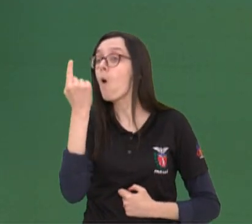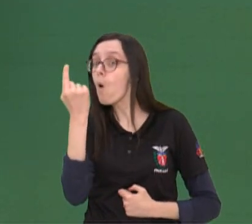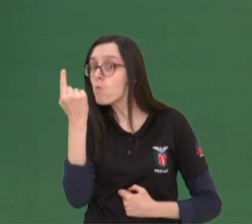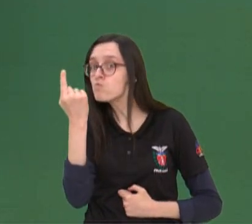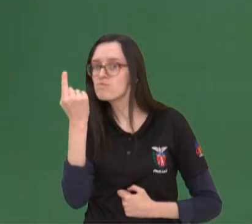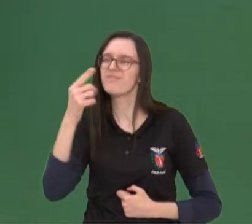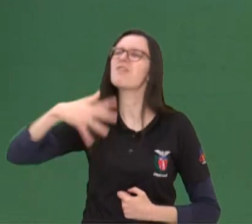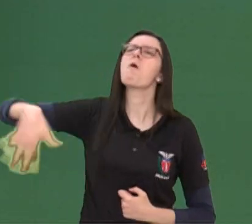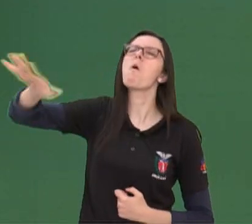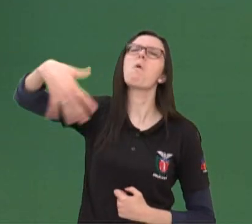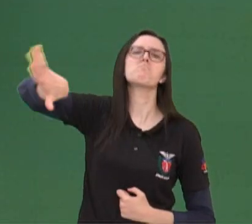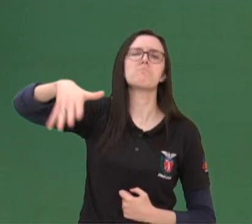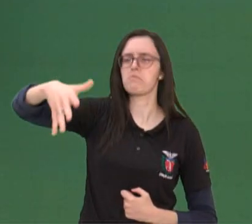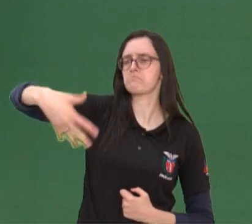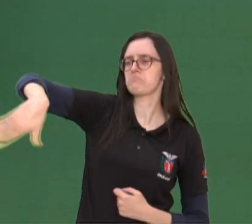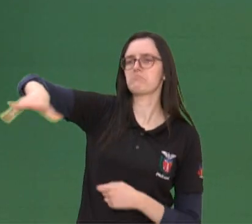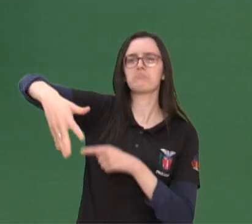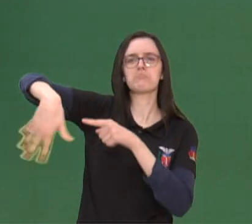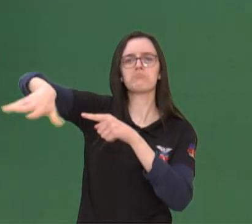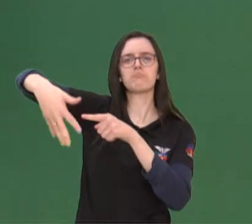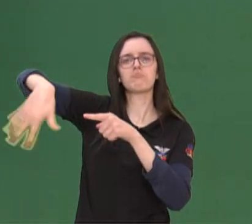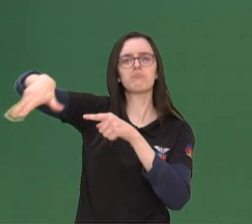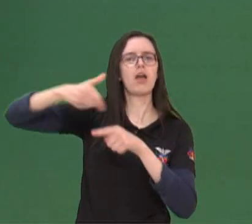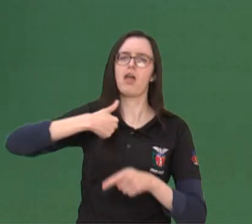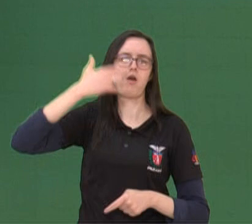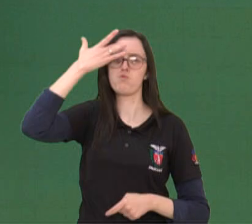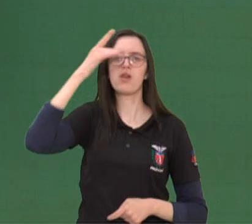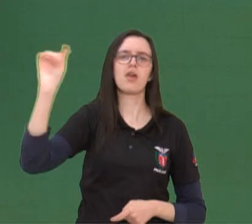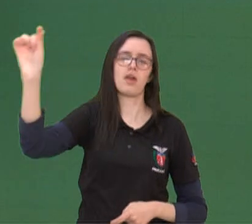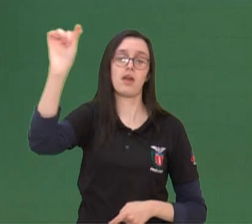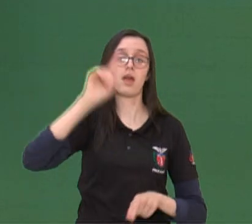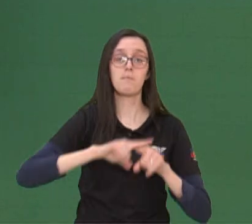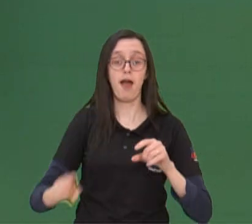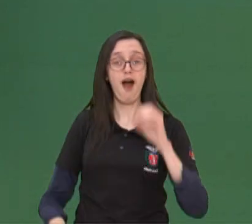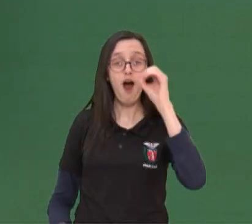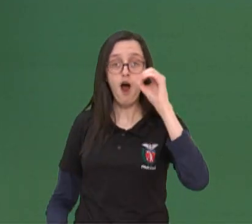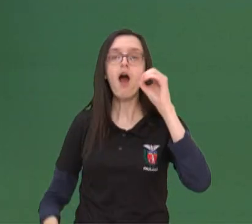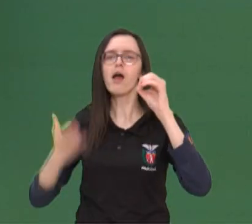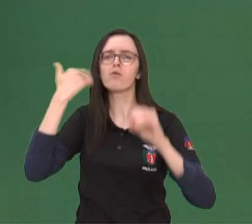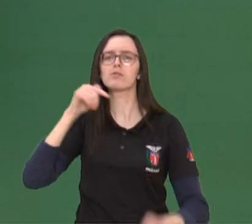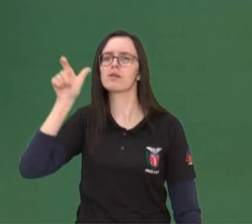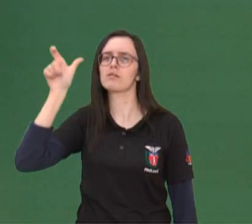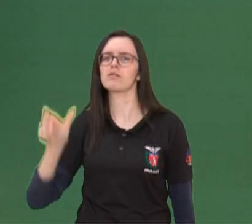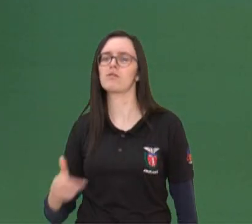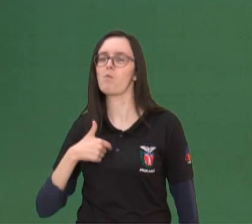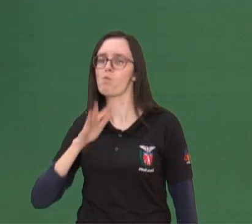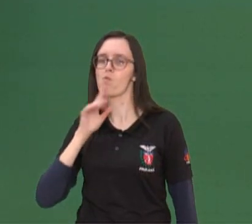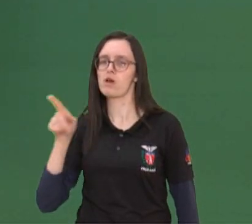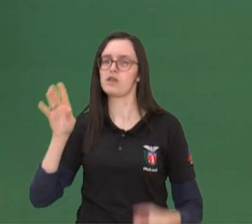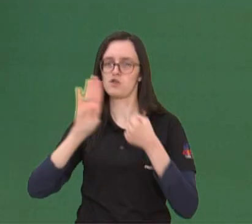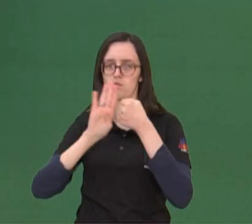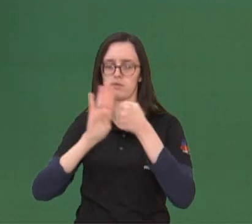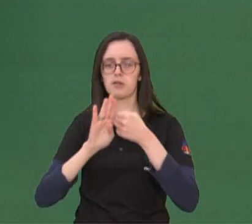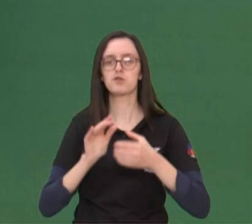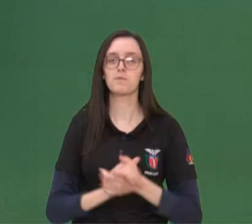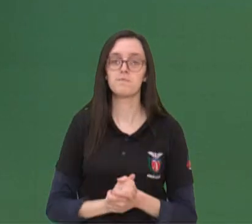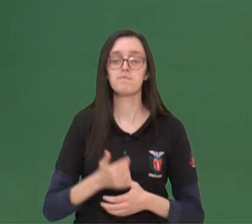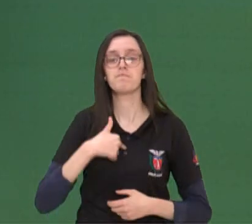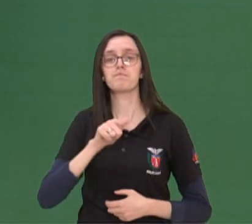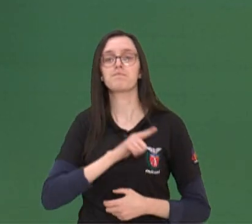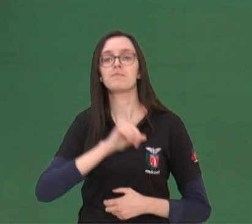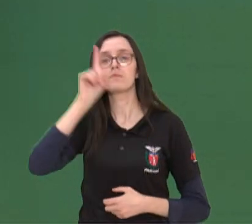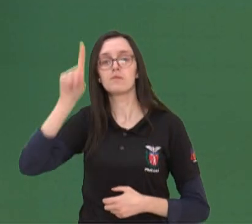sei. Então, eu indefino esse proprietário, esse substantivo. Aqui eu tenho